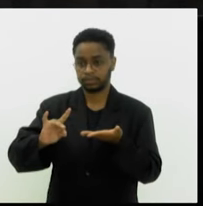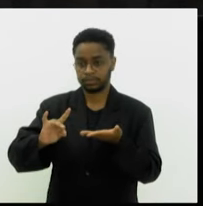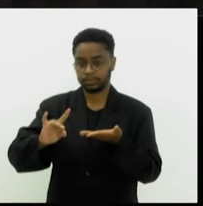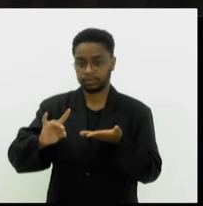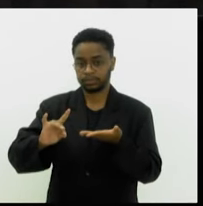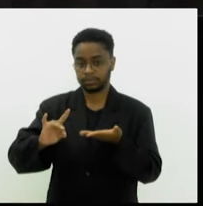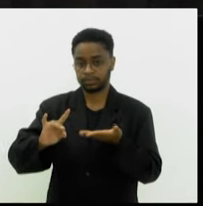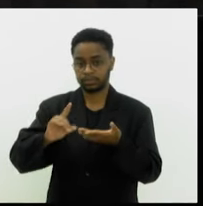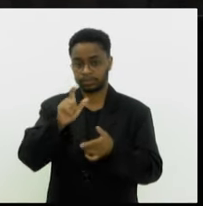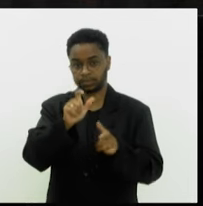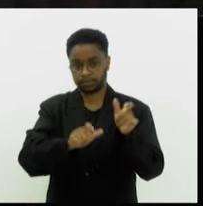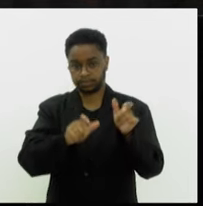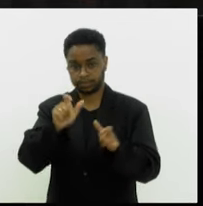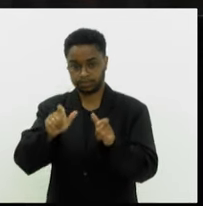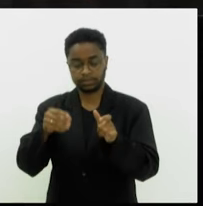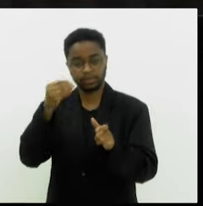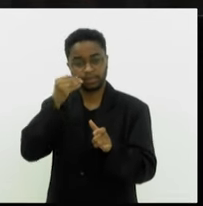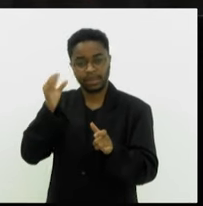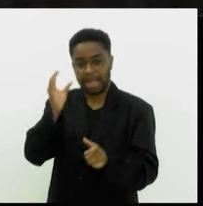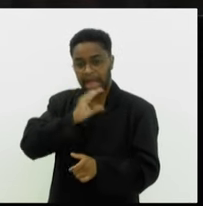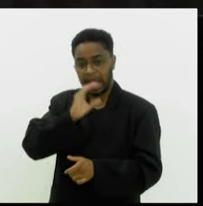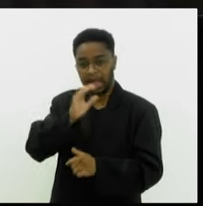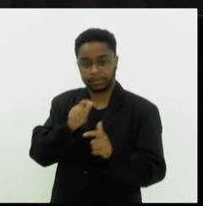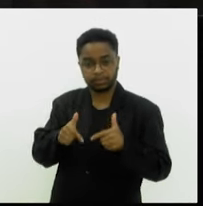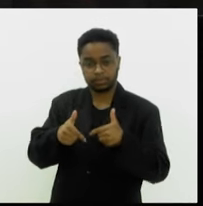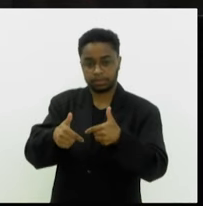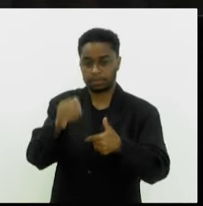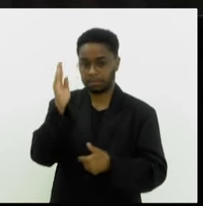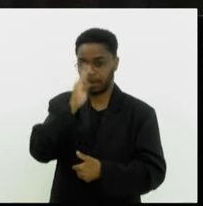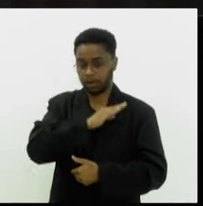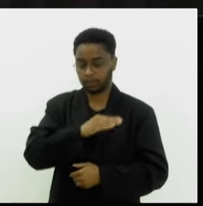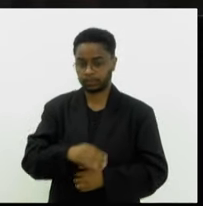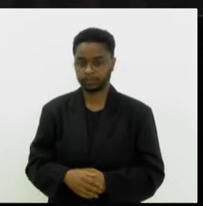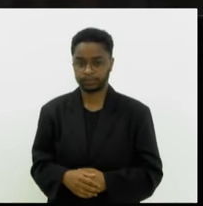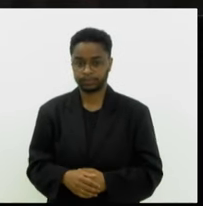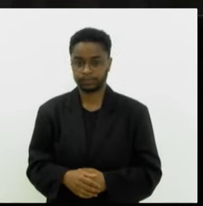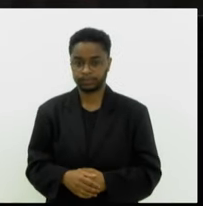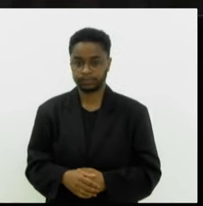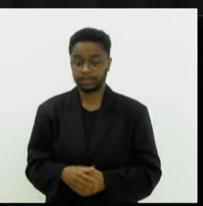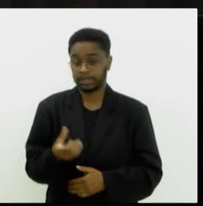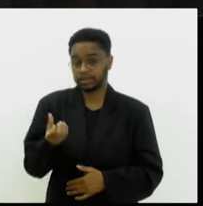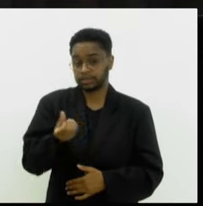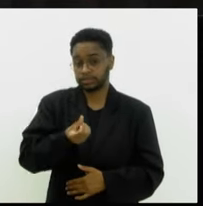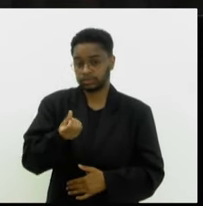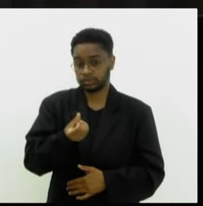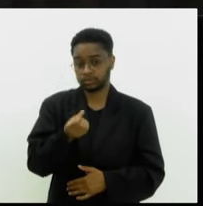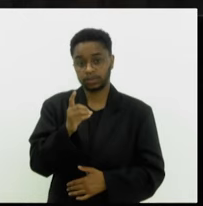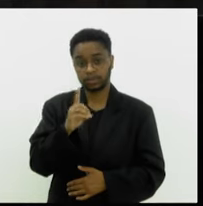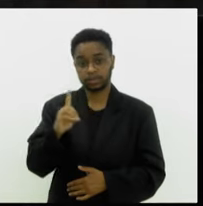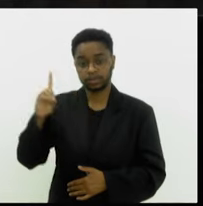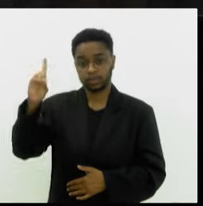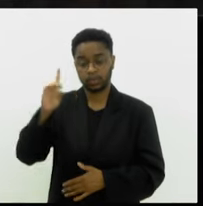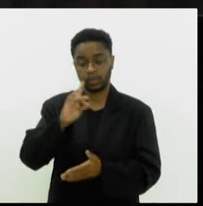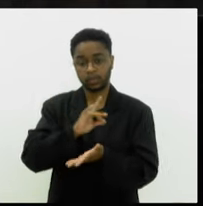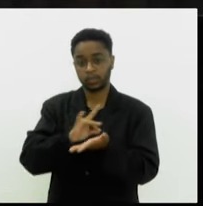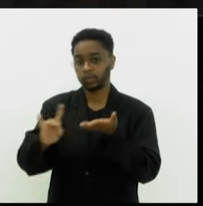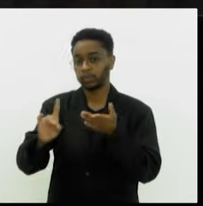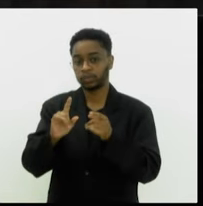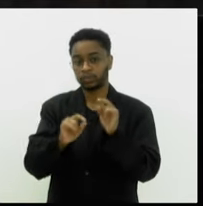que se apressam a correr para o mal. Sexto, o Senhor odeia, né, aquele